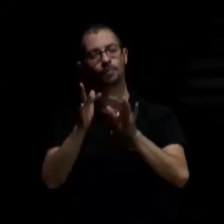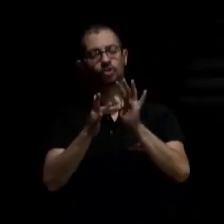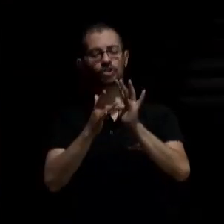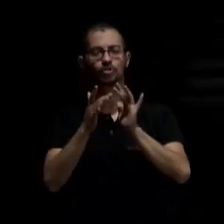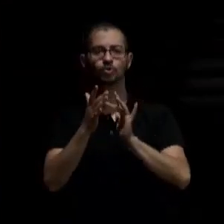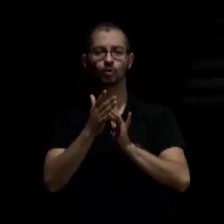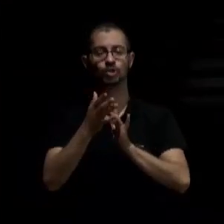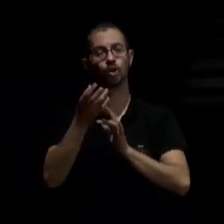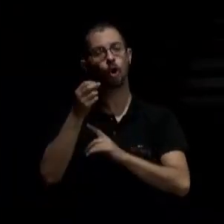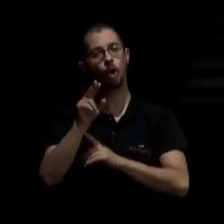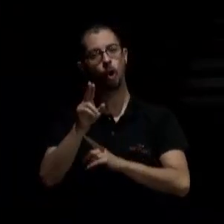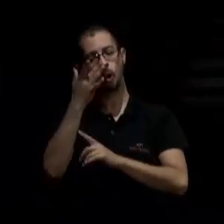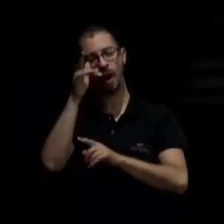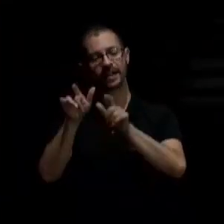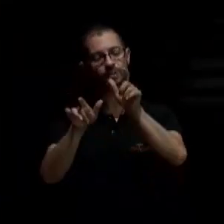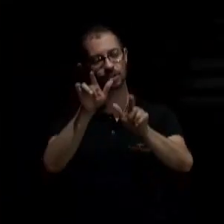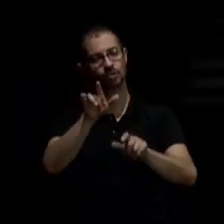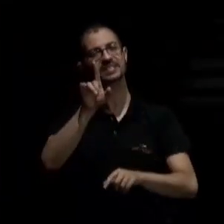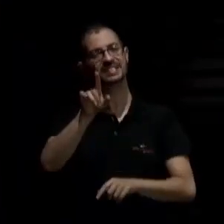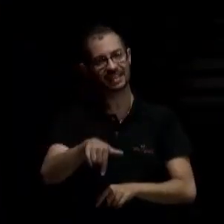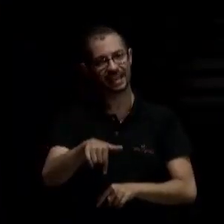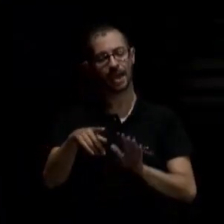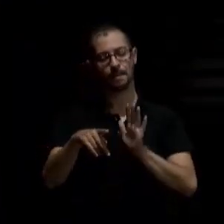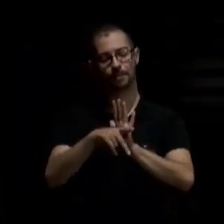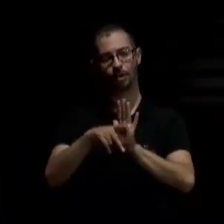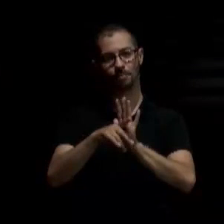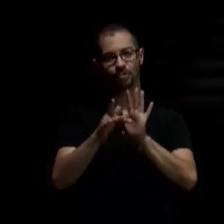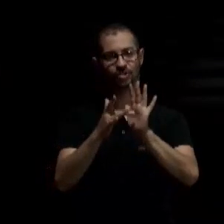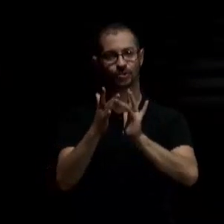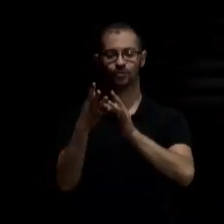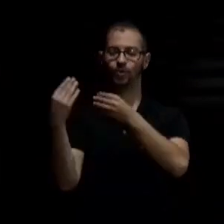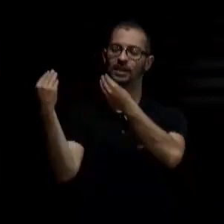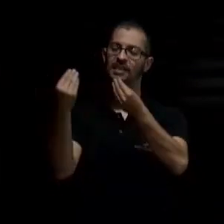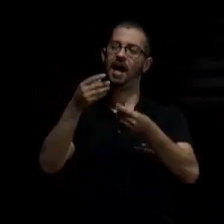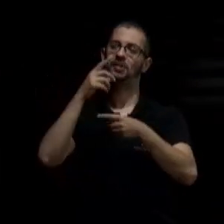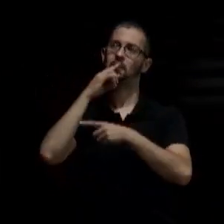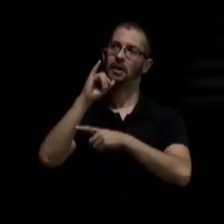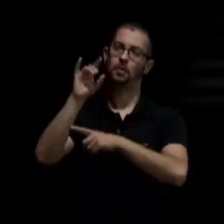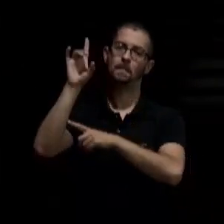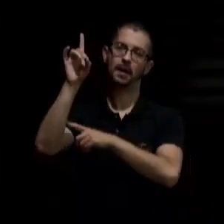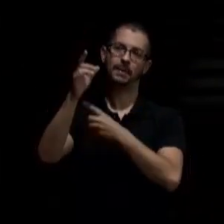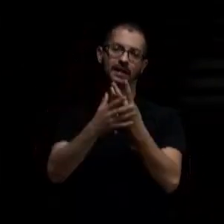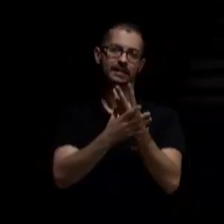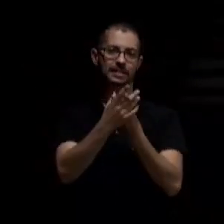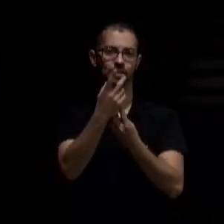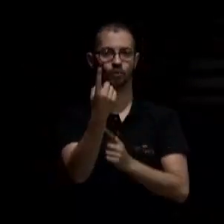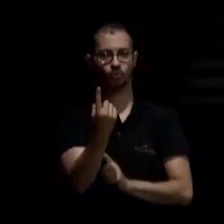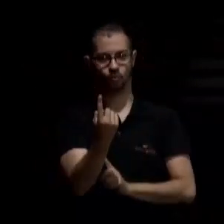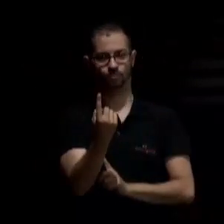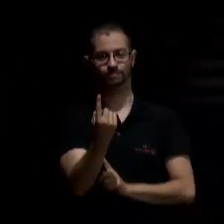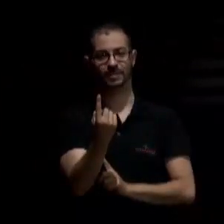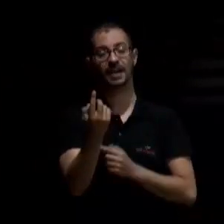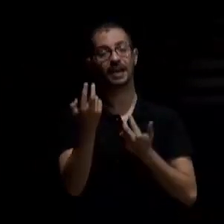quanto aqueles que são de Jesus foram dados pelo Pai, para que eles sejam um,